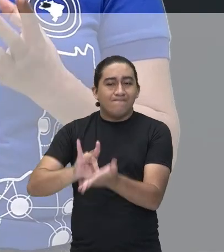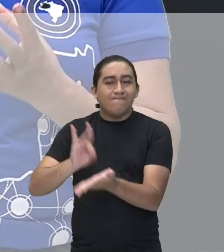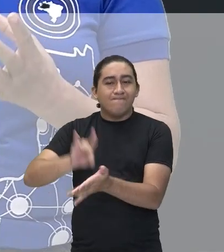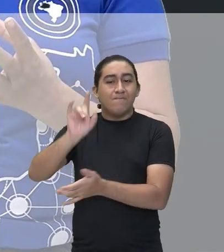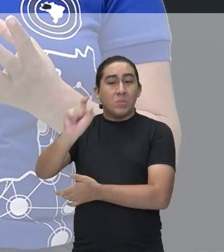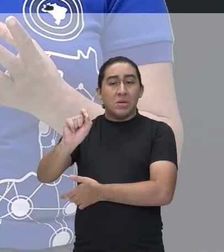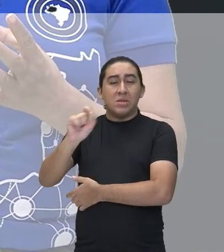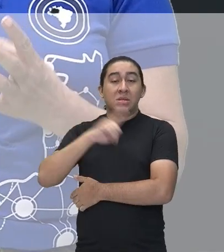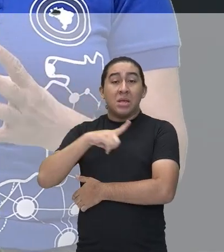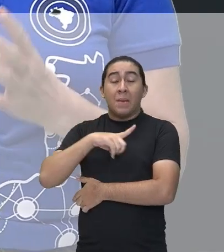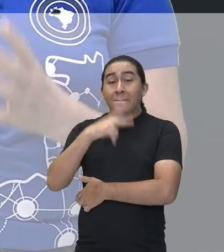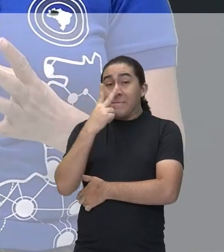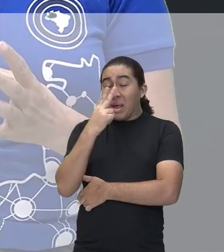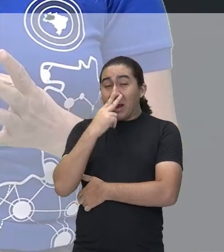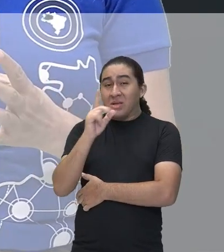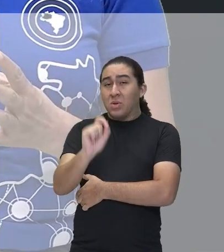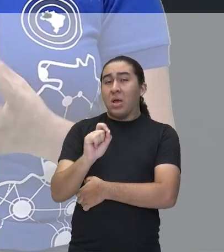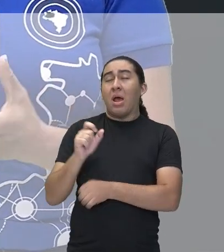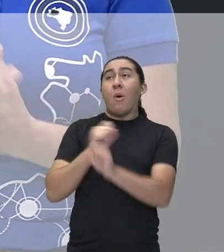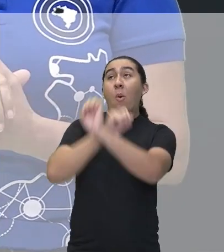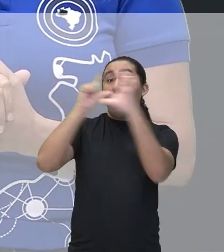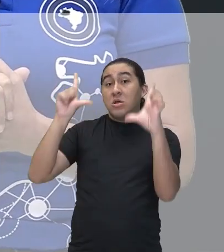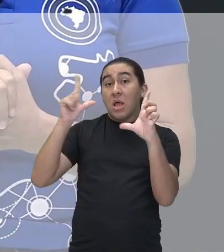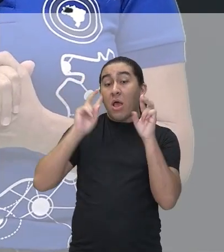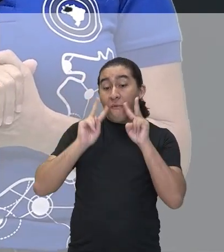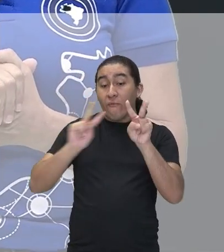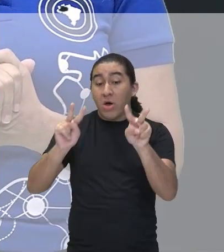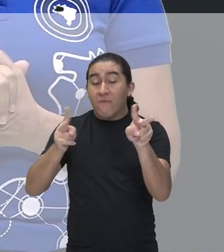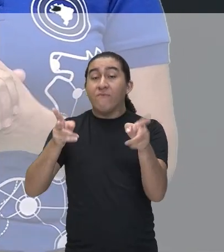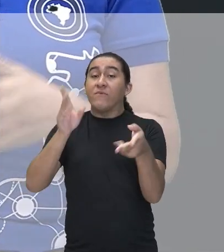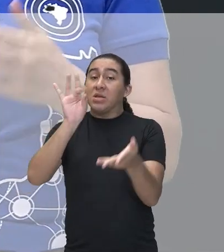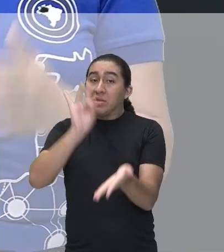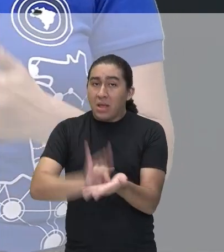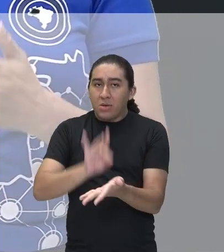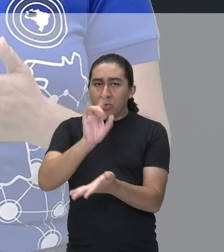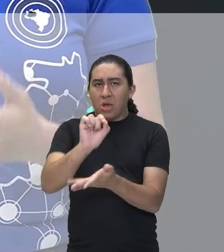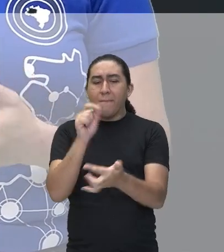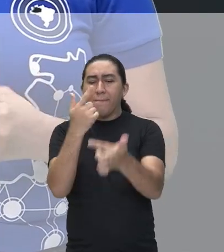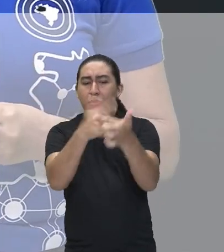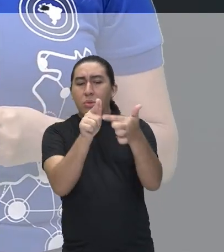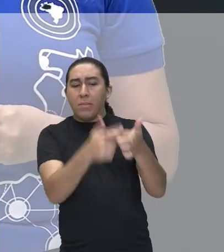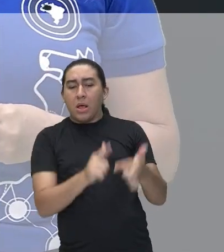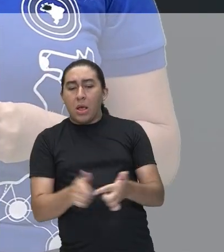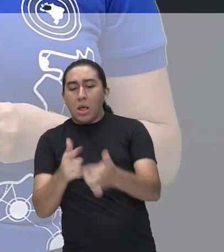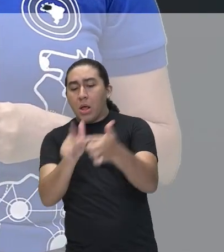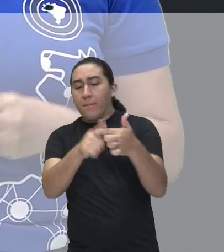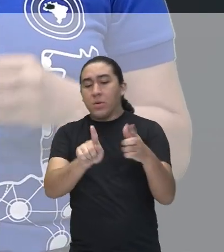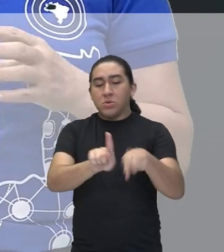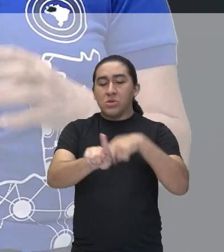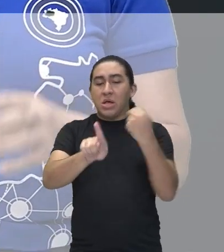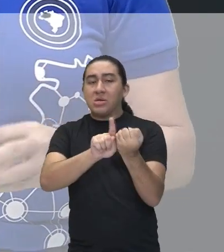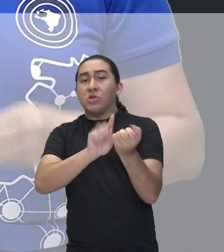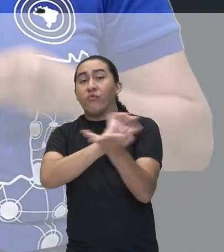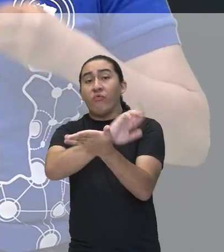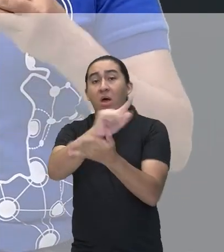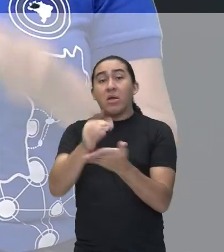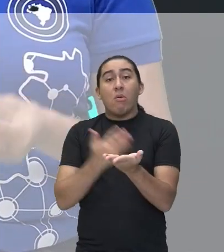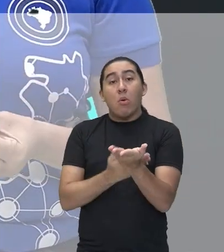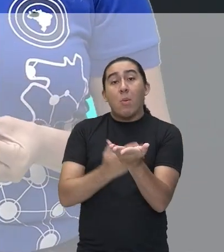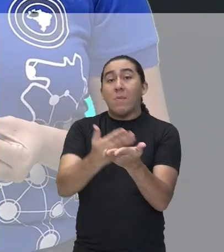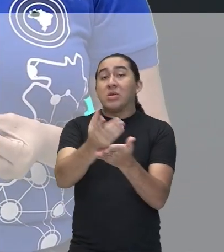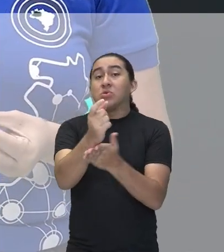vão abrir os olhos e ver, né, as mazelas da sociedade, já vão